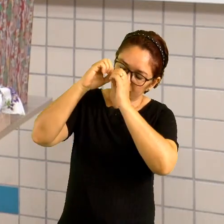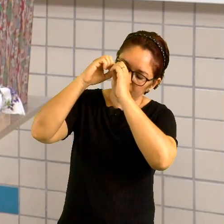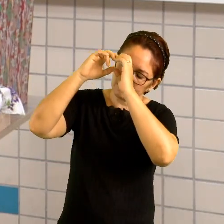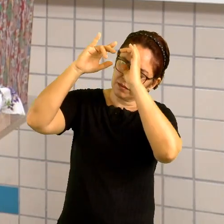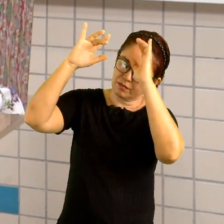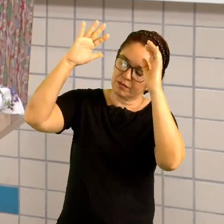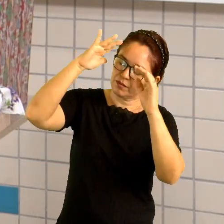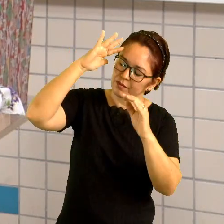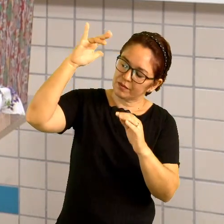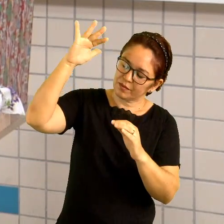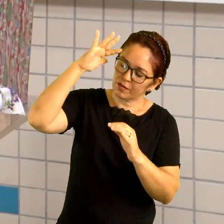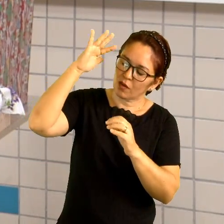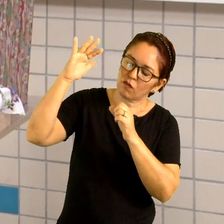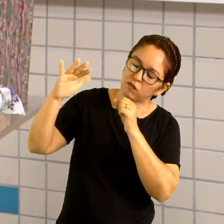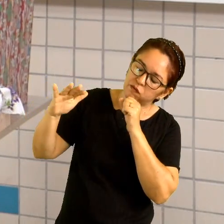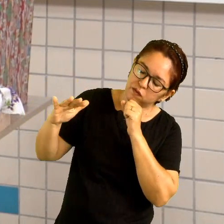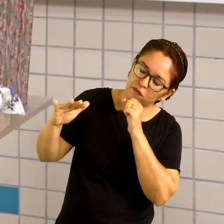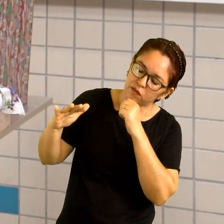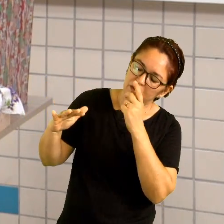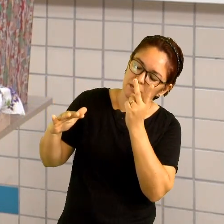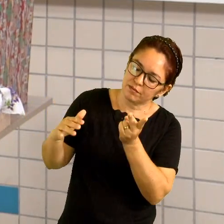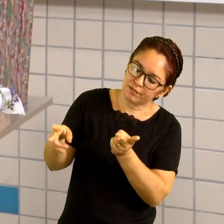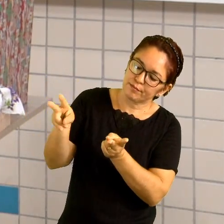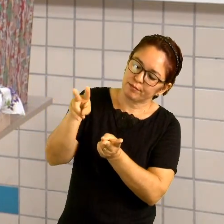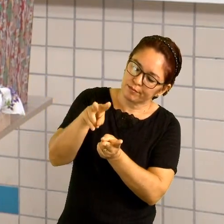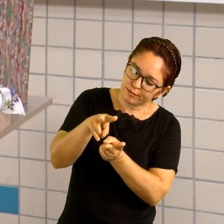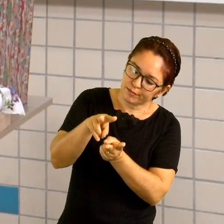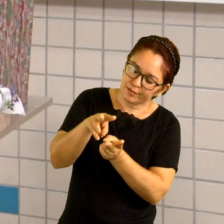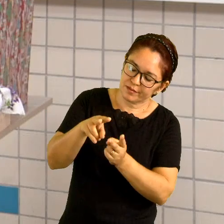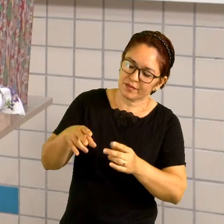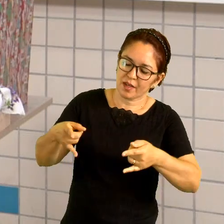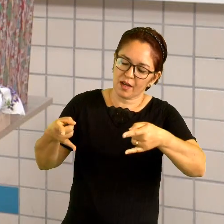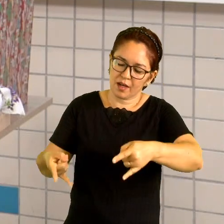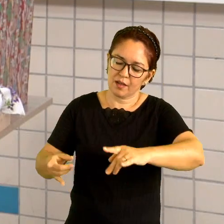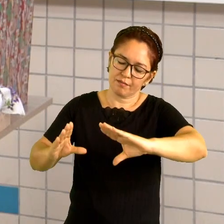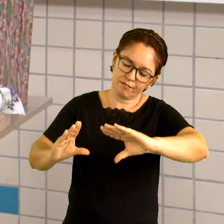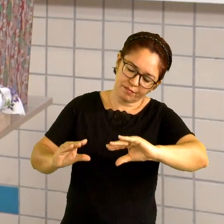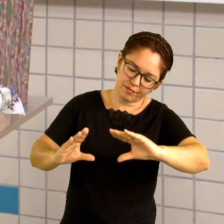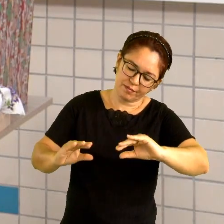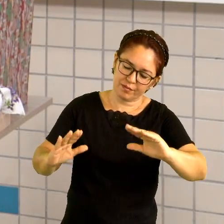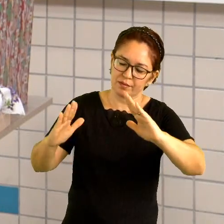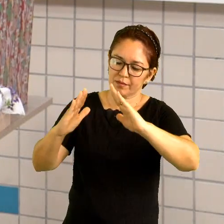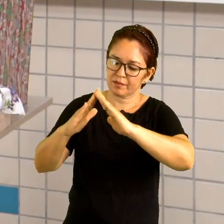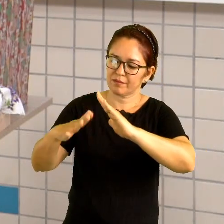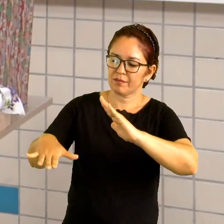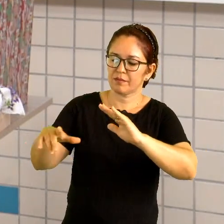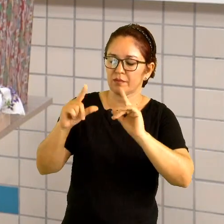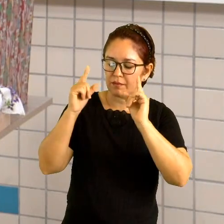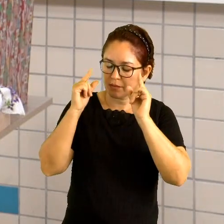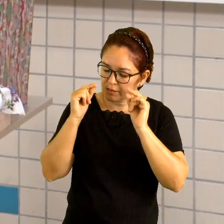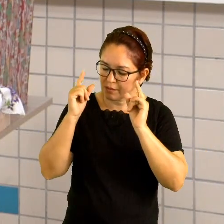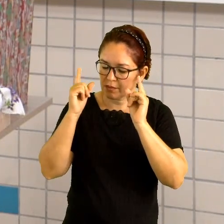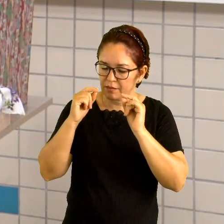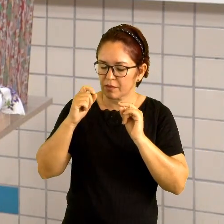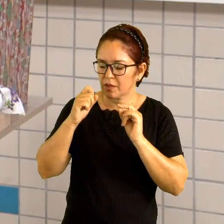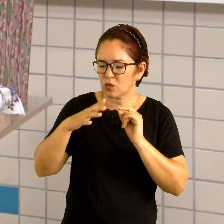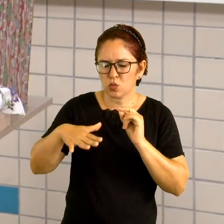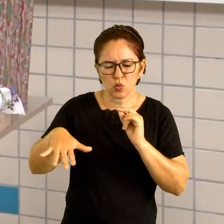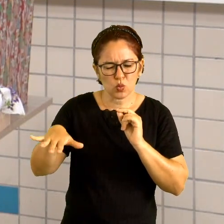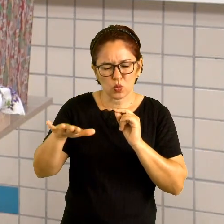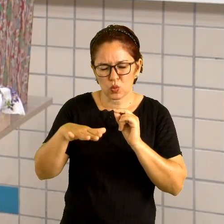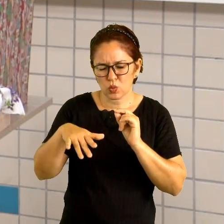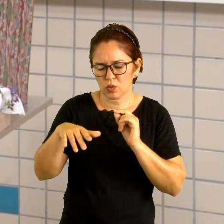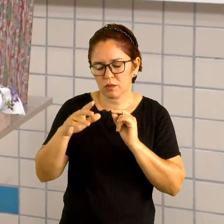avó roncando, numa cama aconchegante, numa casa sonolenta, onde todos viviam